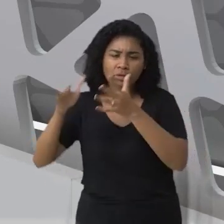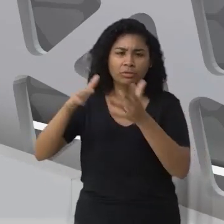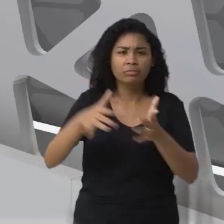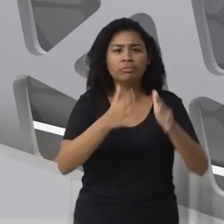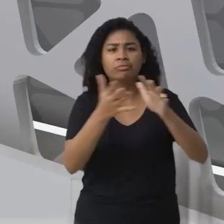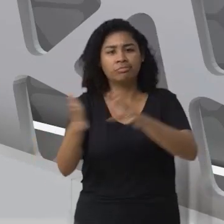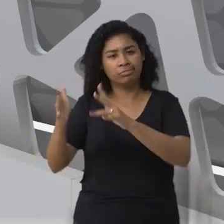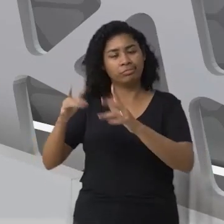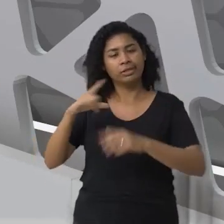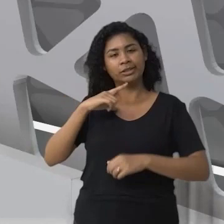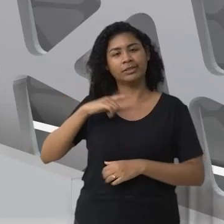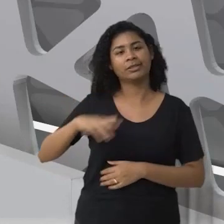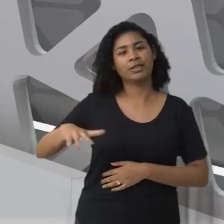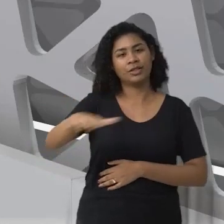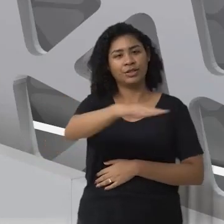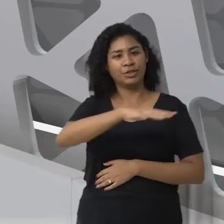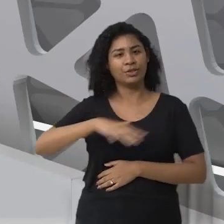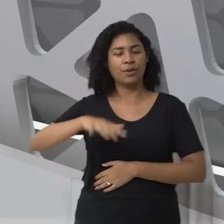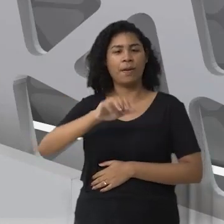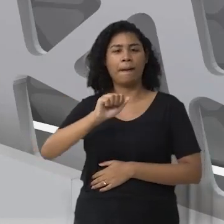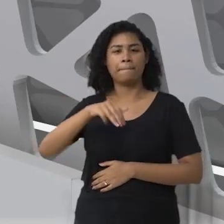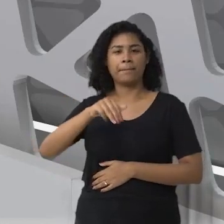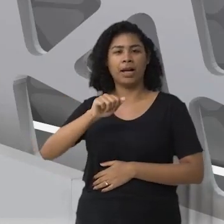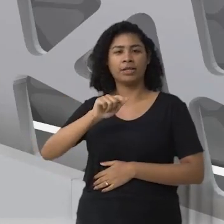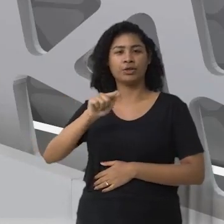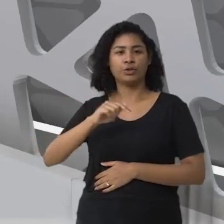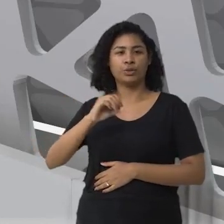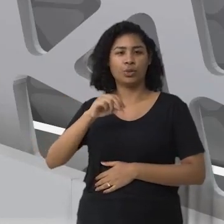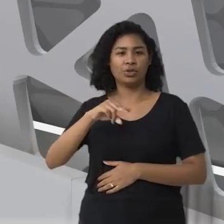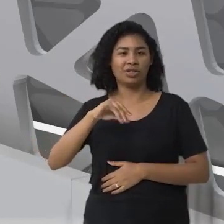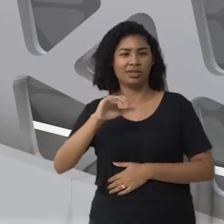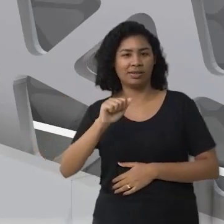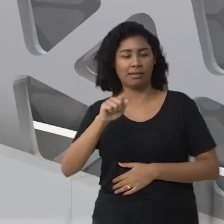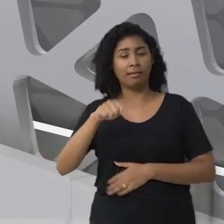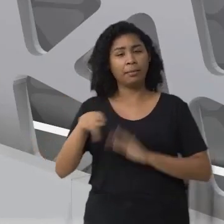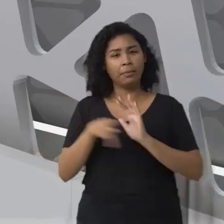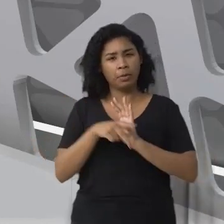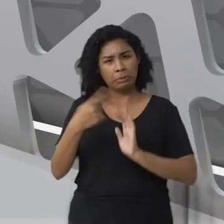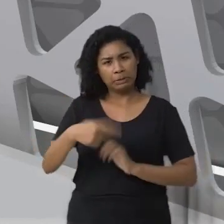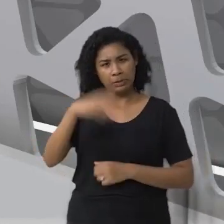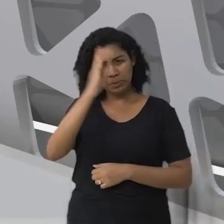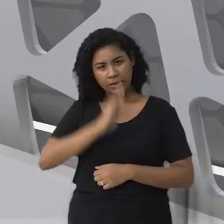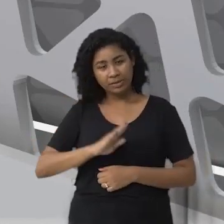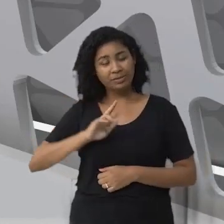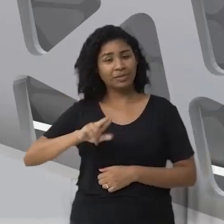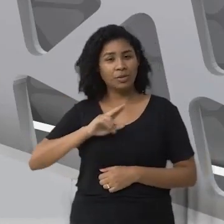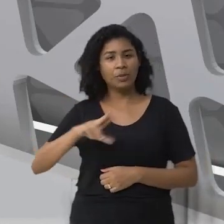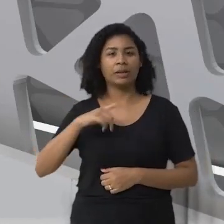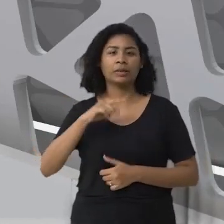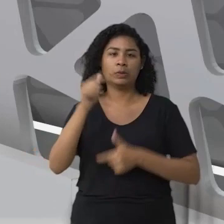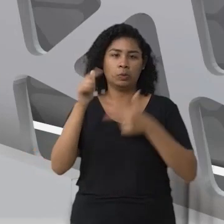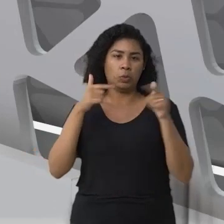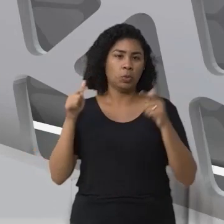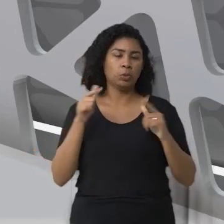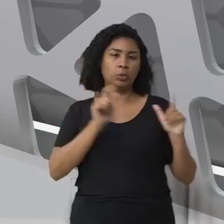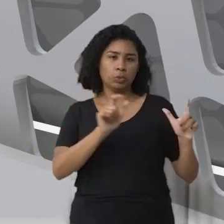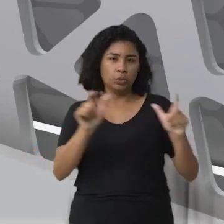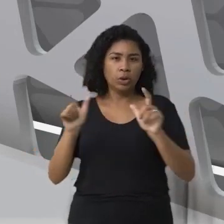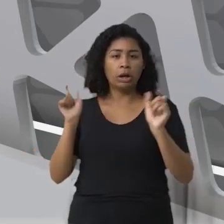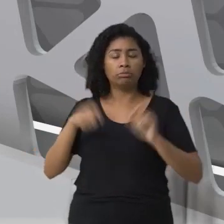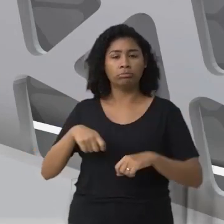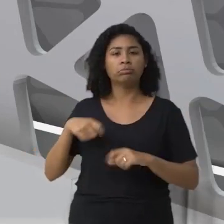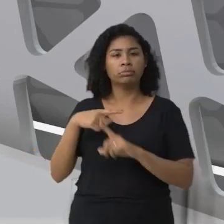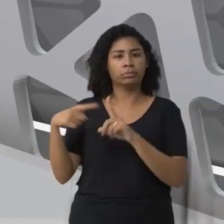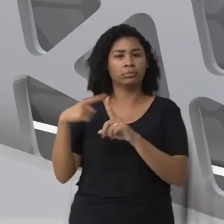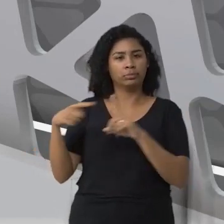grande bacia amazônica, que não é totalmente brasileira, né? Também vem água aí e acaba formando esses grandes rios